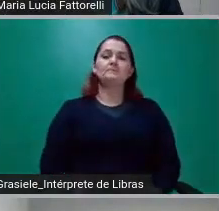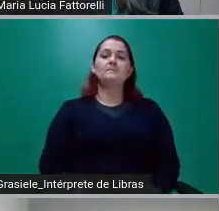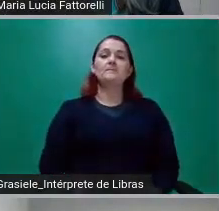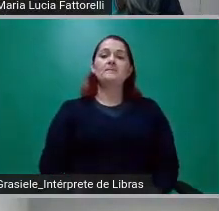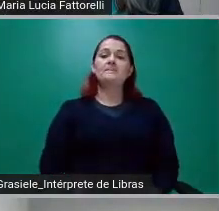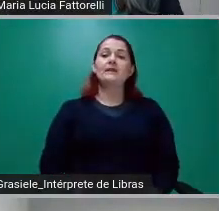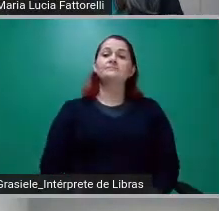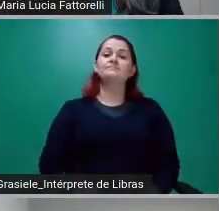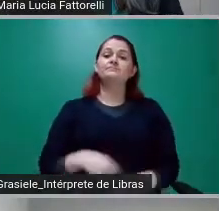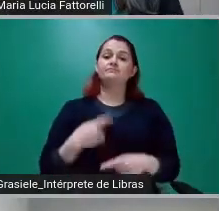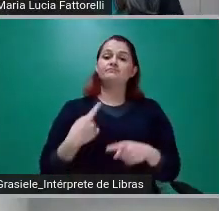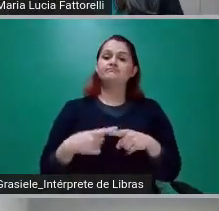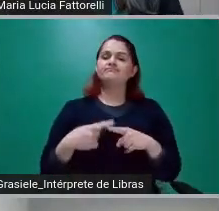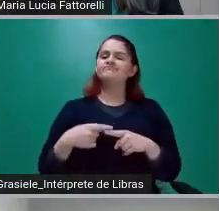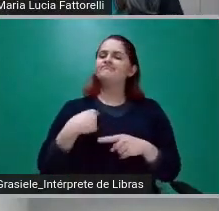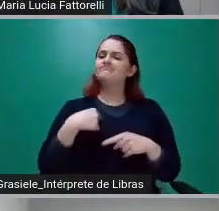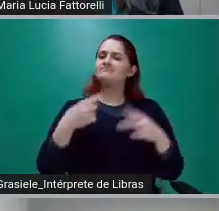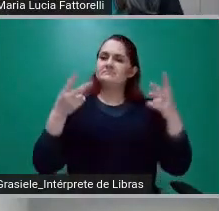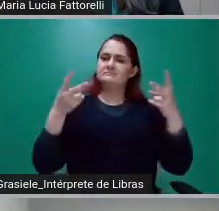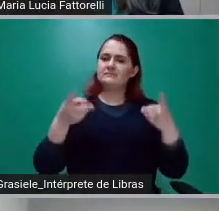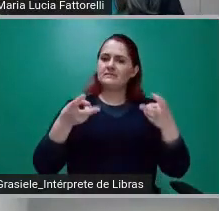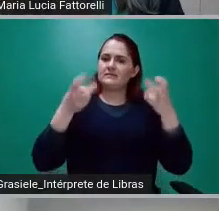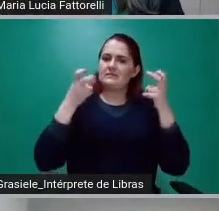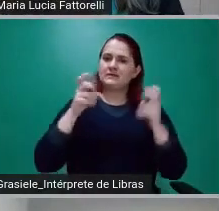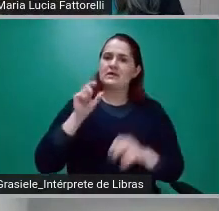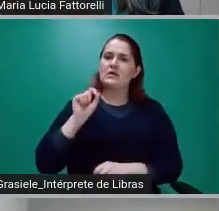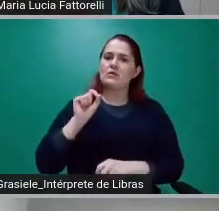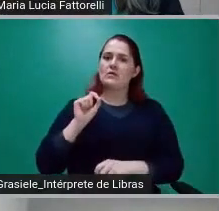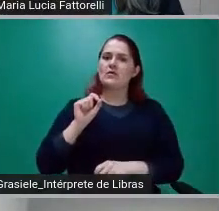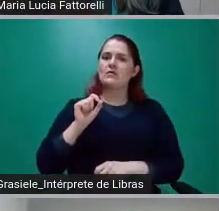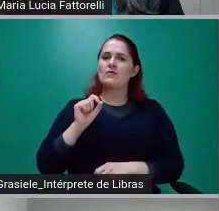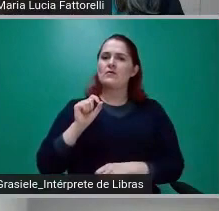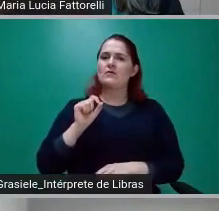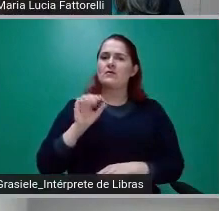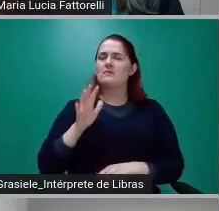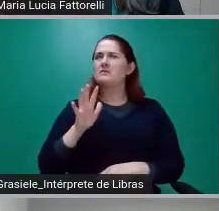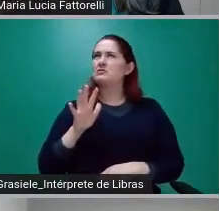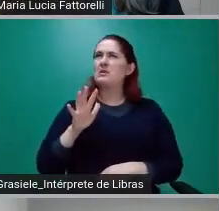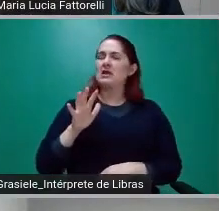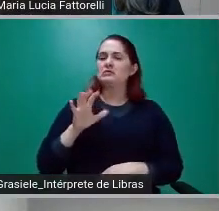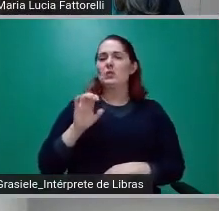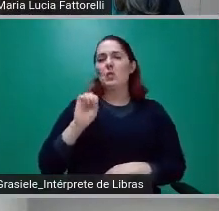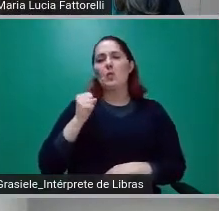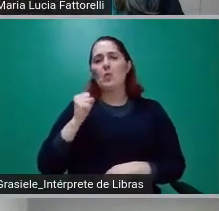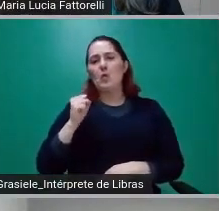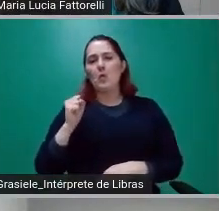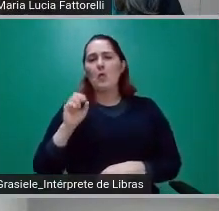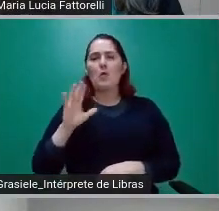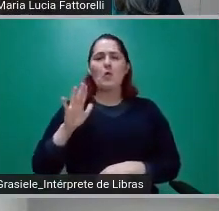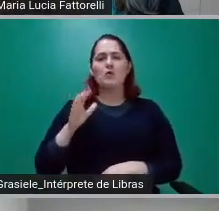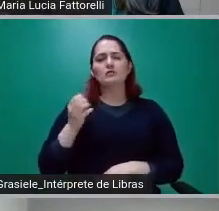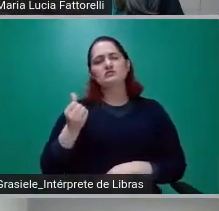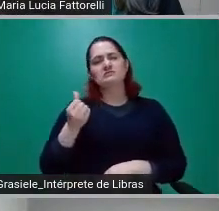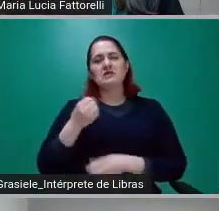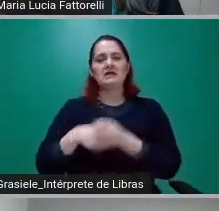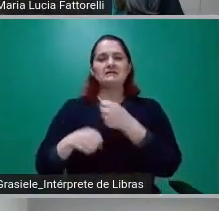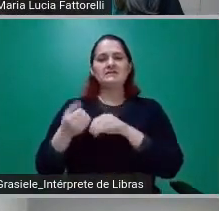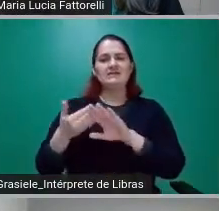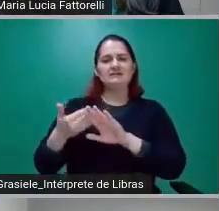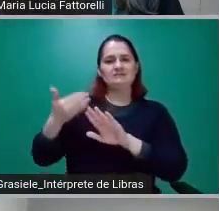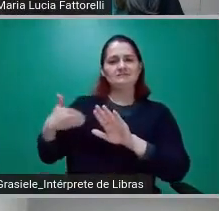Porque percebi há cerca de 6 a 8 anos atrás, num